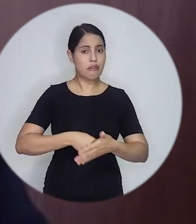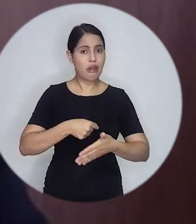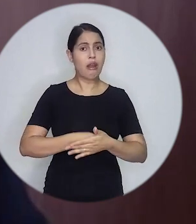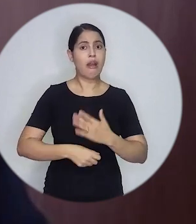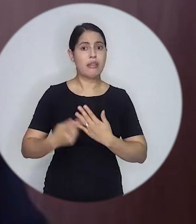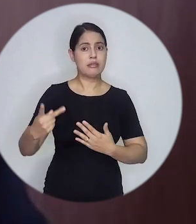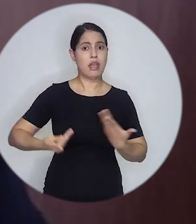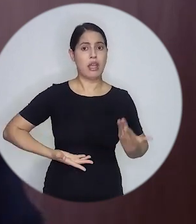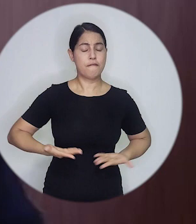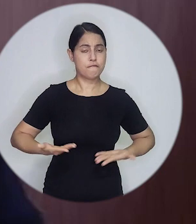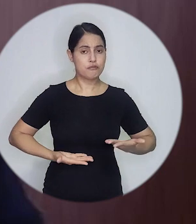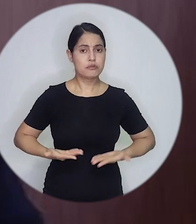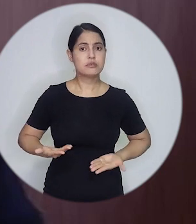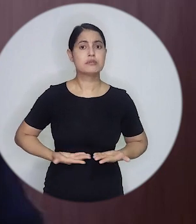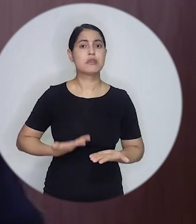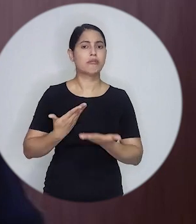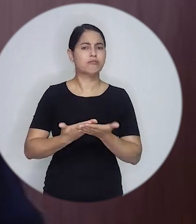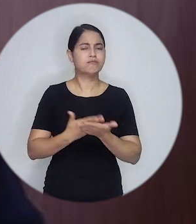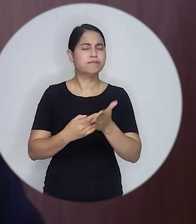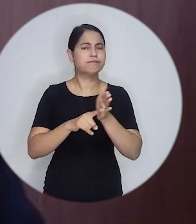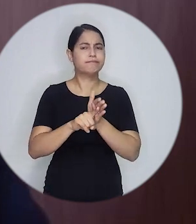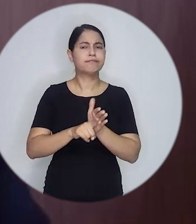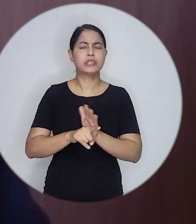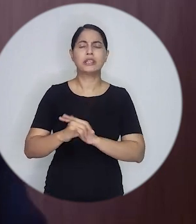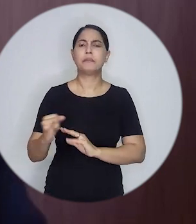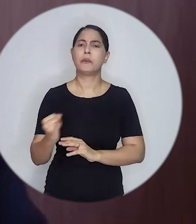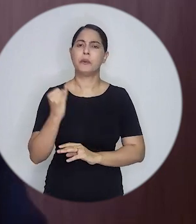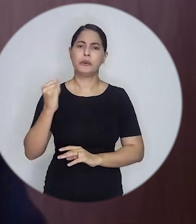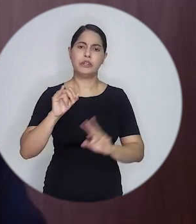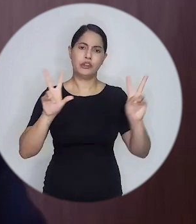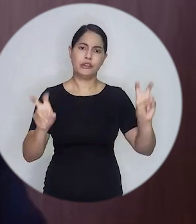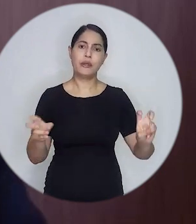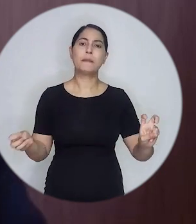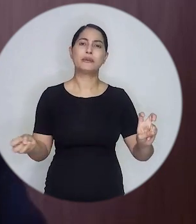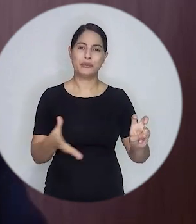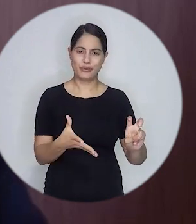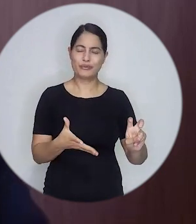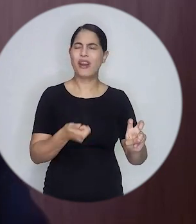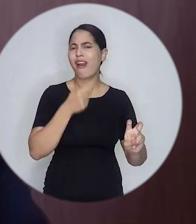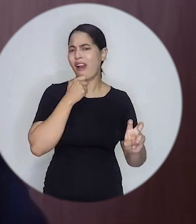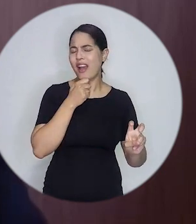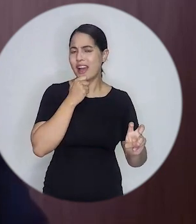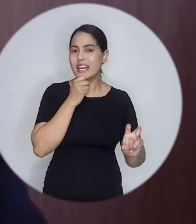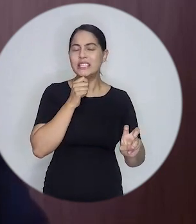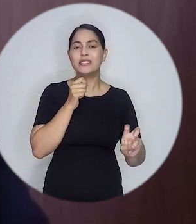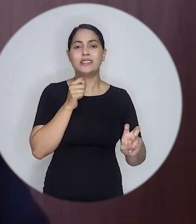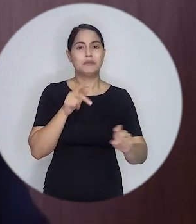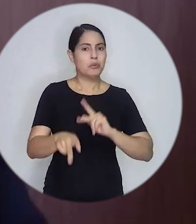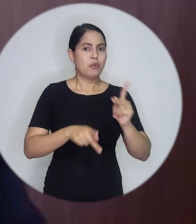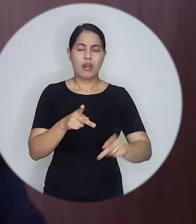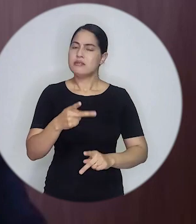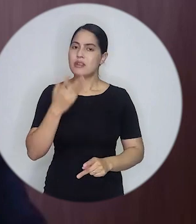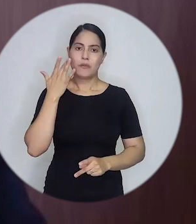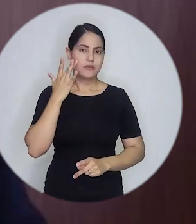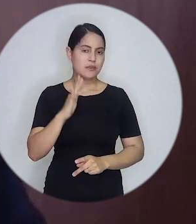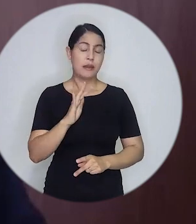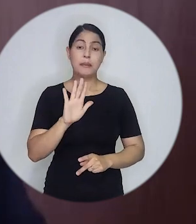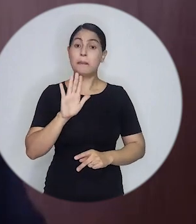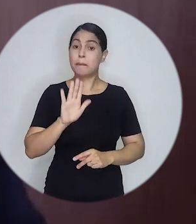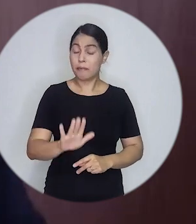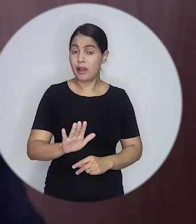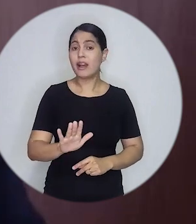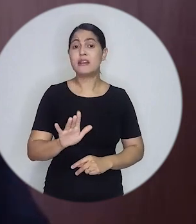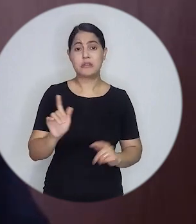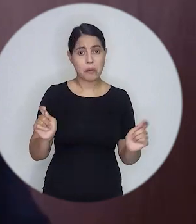parte significativa das suas carreiras a uma causa nova, ainda desconhecida por boa parte